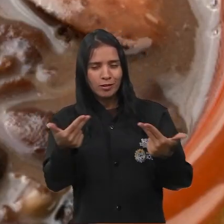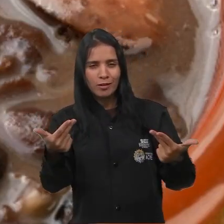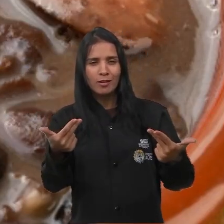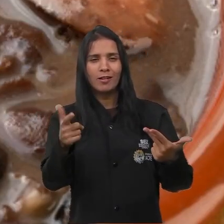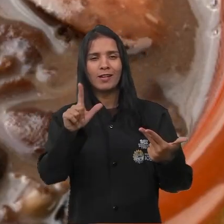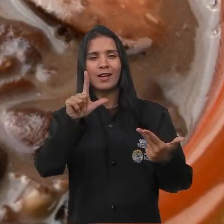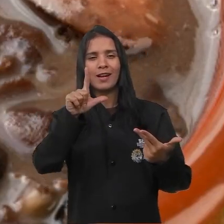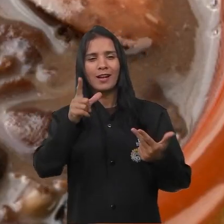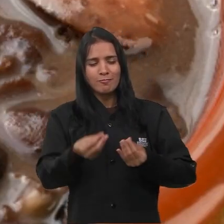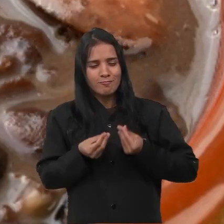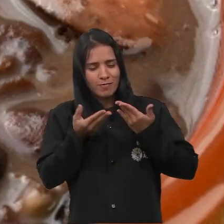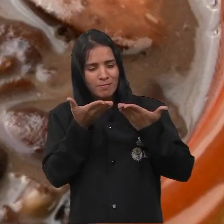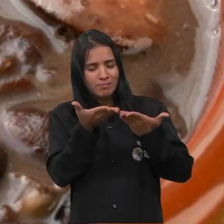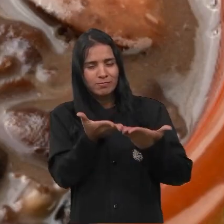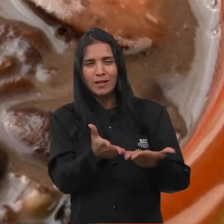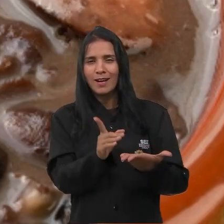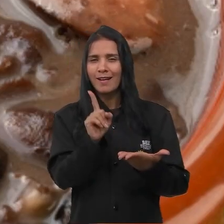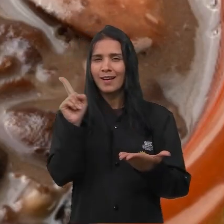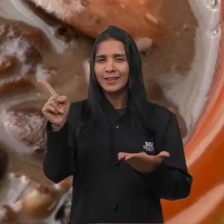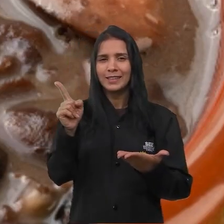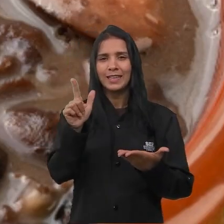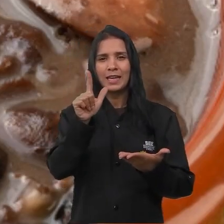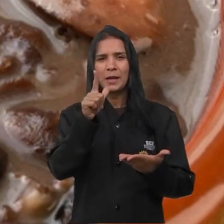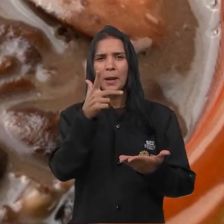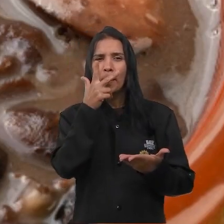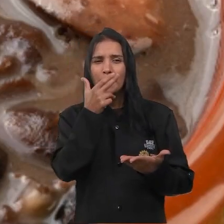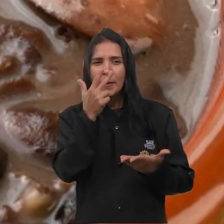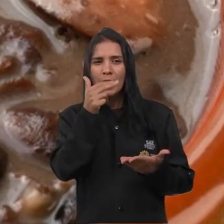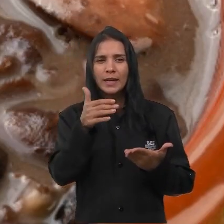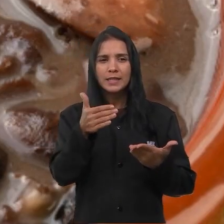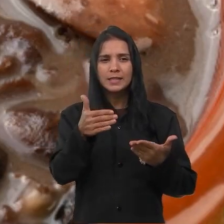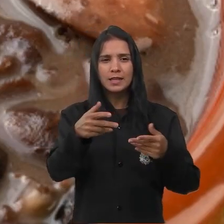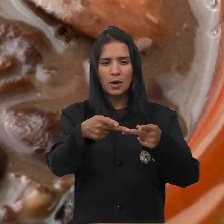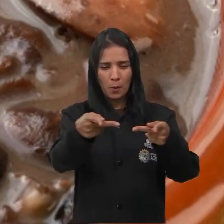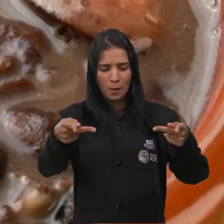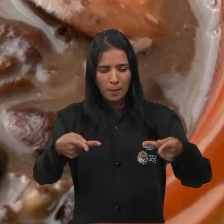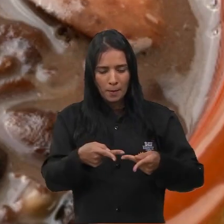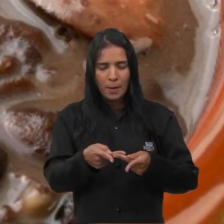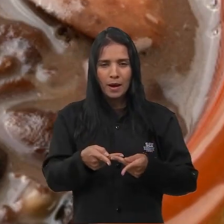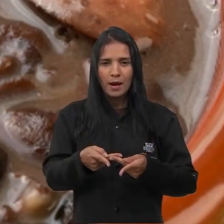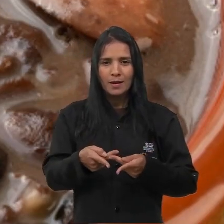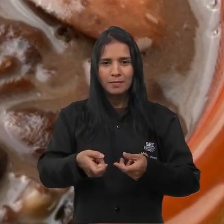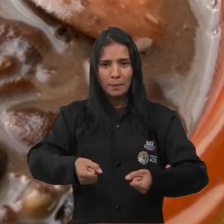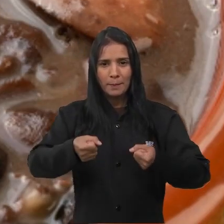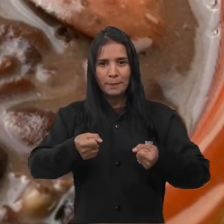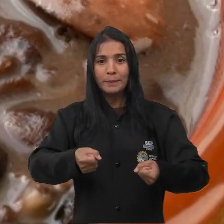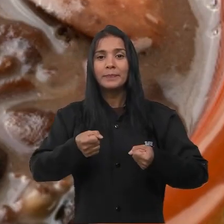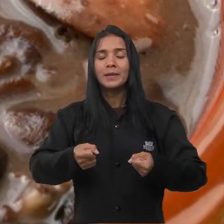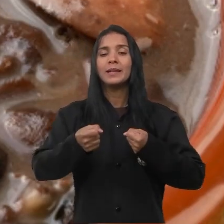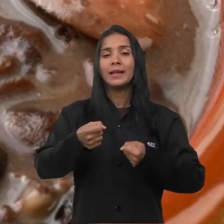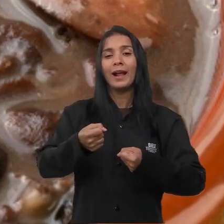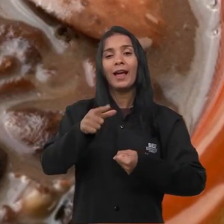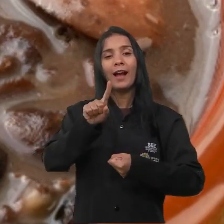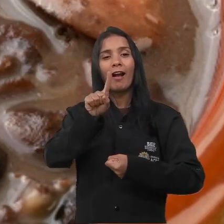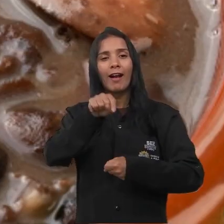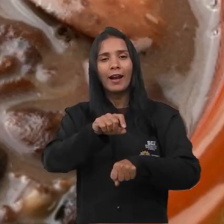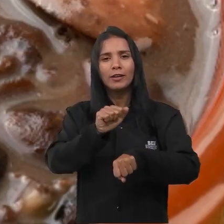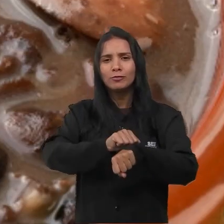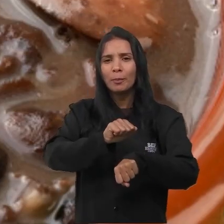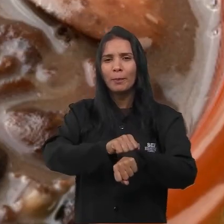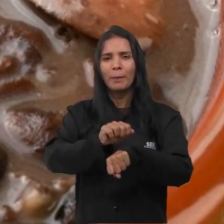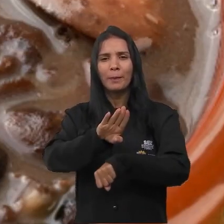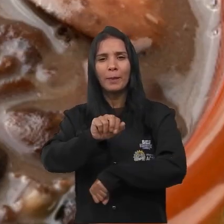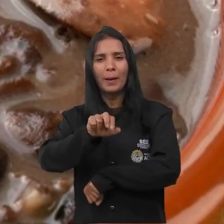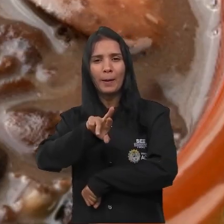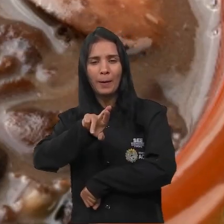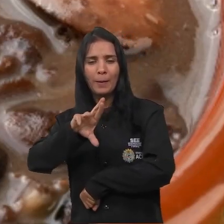justamente numa espécie aqui de panela de barro, tal como era servido, tal como era